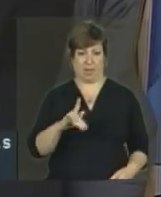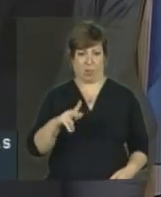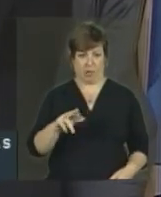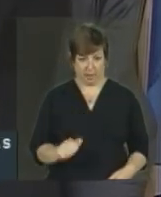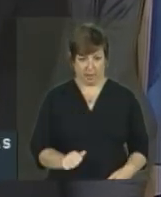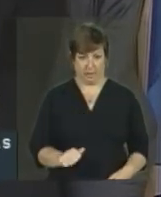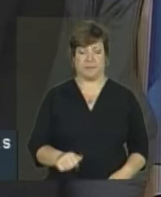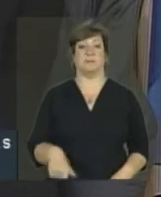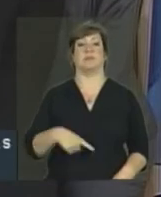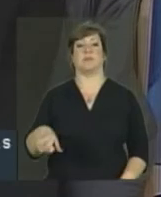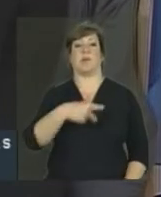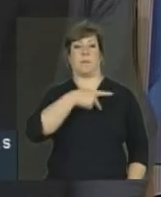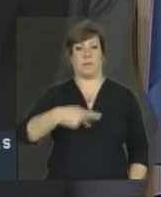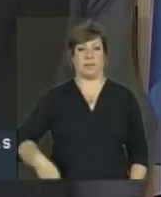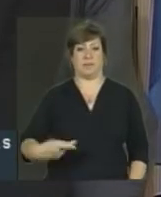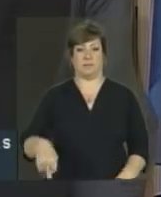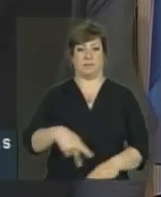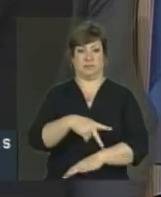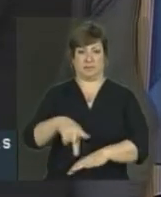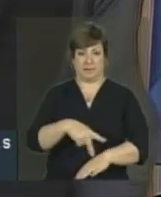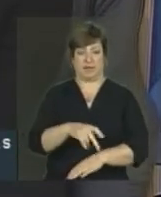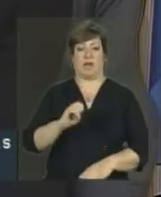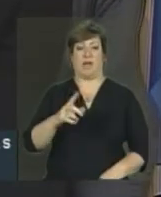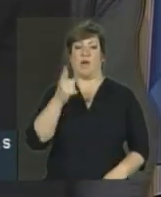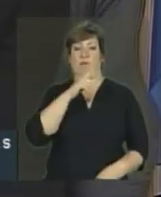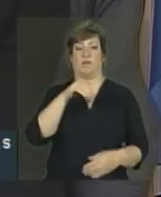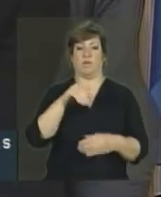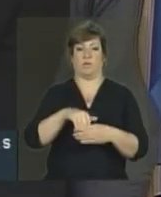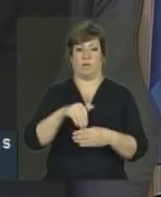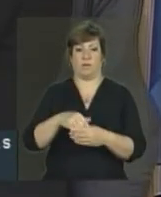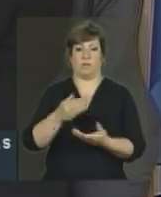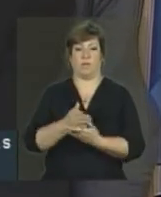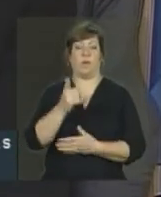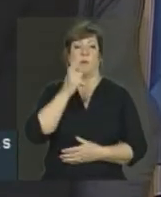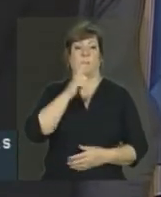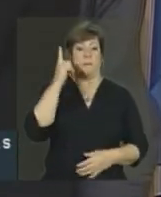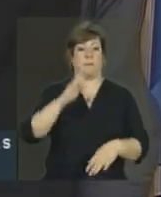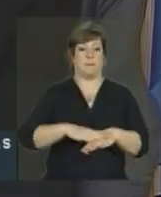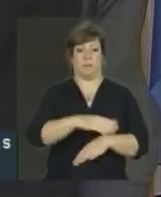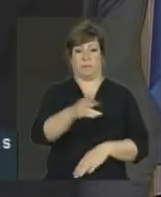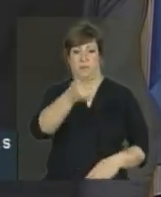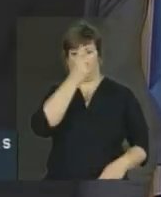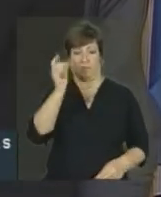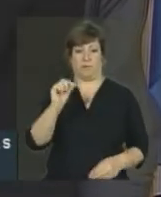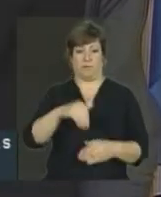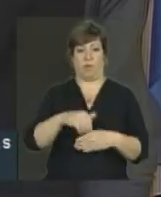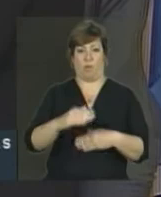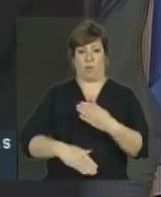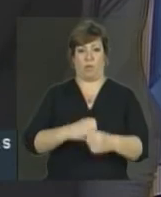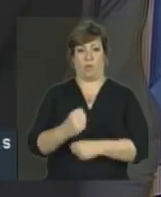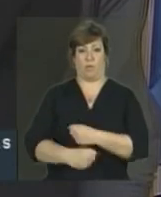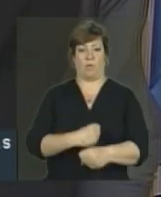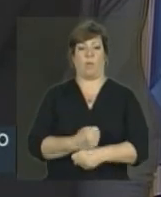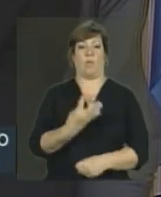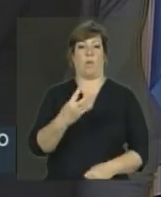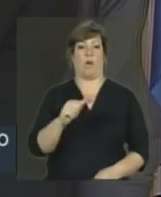da República é eleito pelo voto popular para mandato de 4 anos. Honduras é